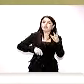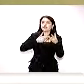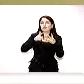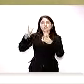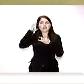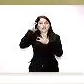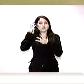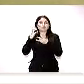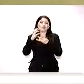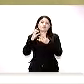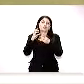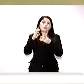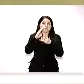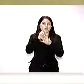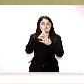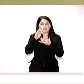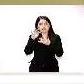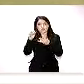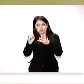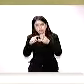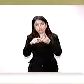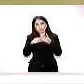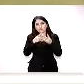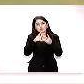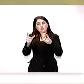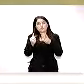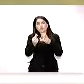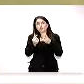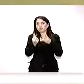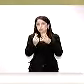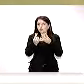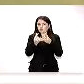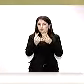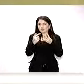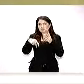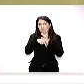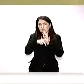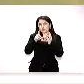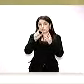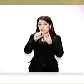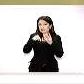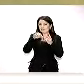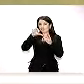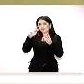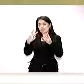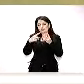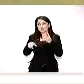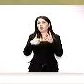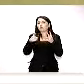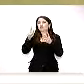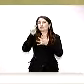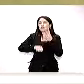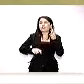Independente de Barretos a mesma que eu citei Inicialmente um outro valor unitário por inserção de r$ 1 10,92 e o último contrato